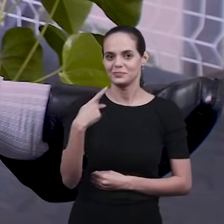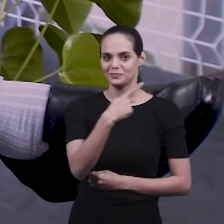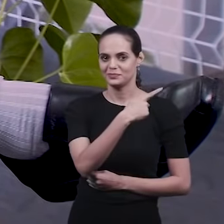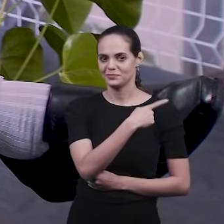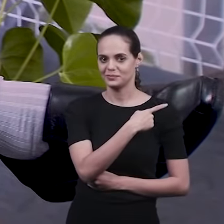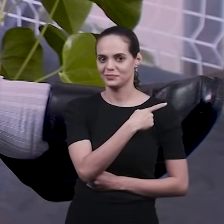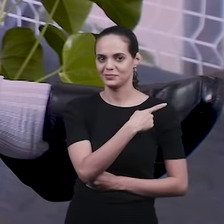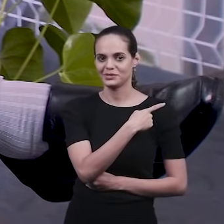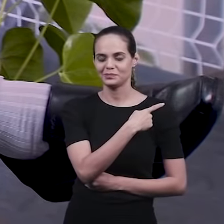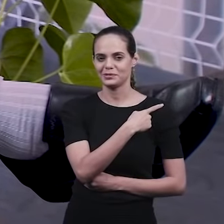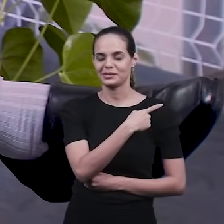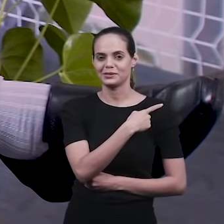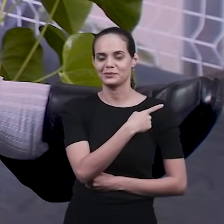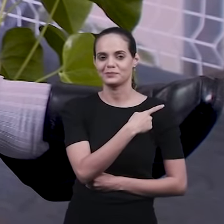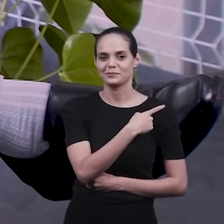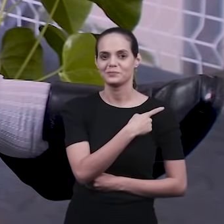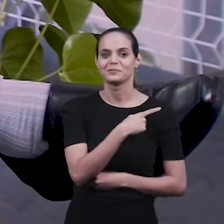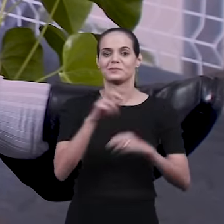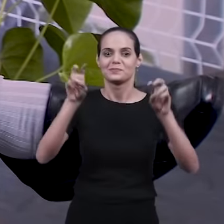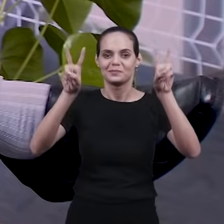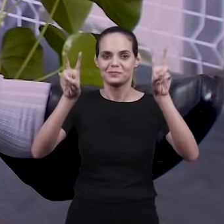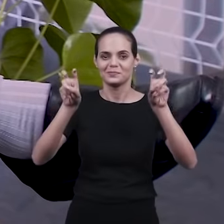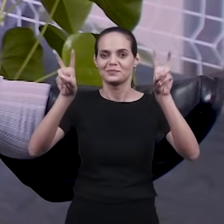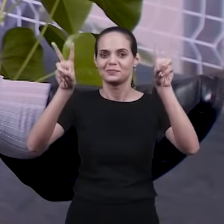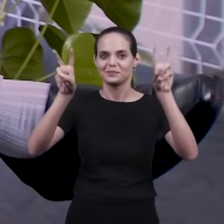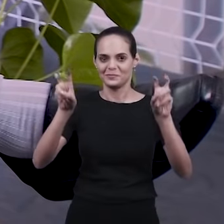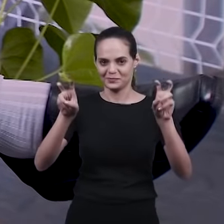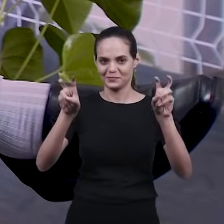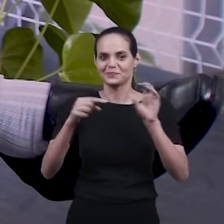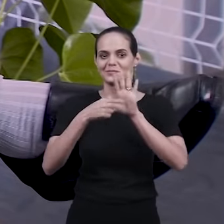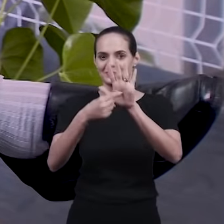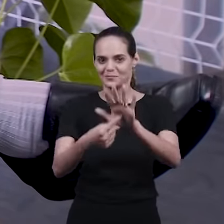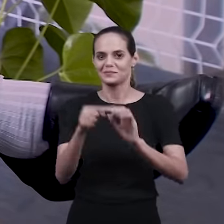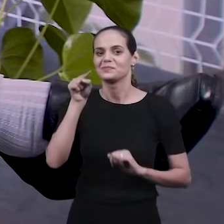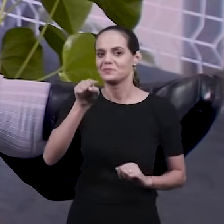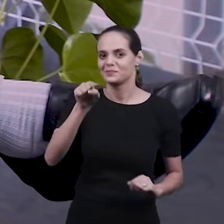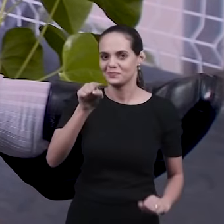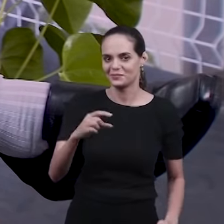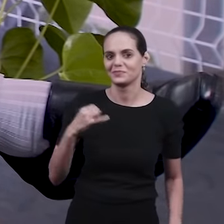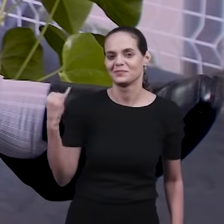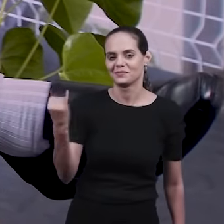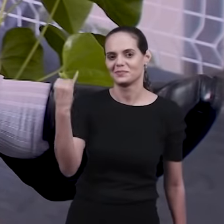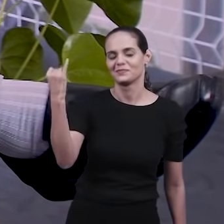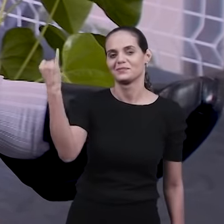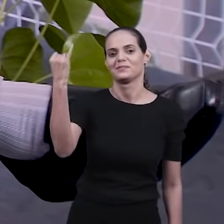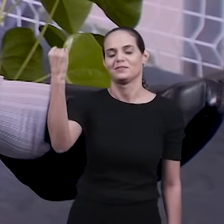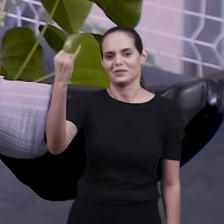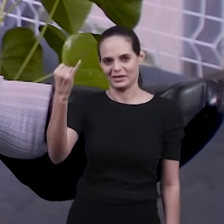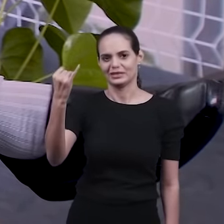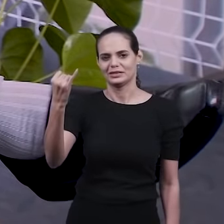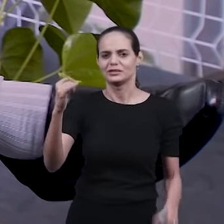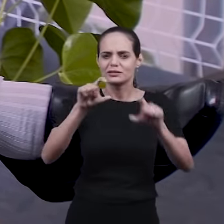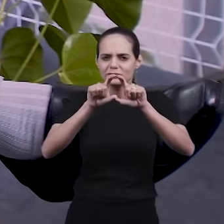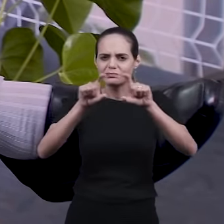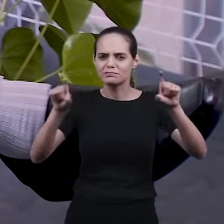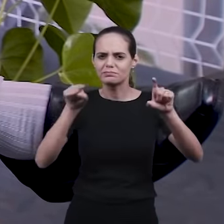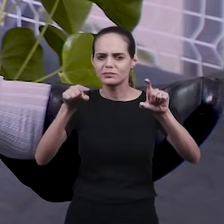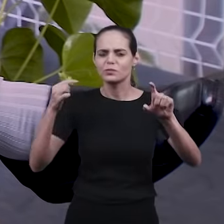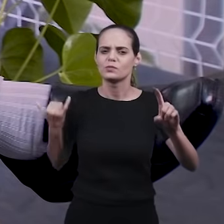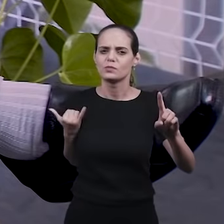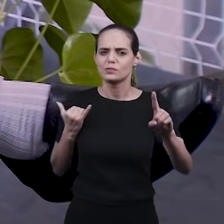vão abordar este tema e vão mostrar a você a importância não apenas de entender essa expressão profética,